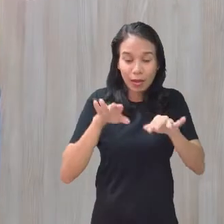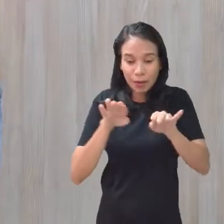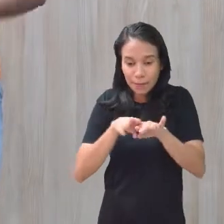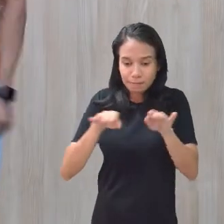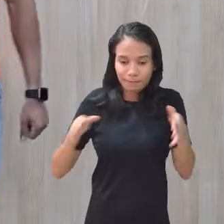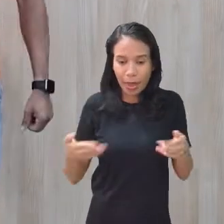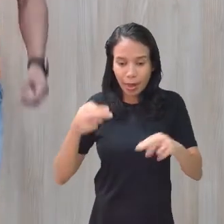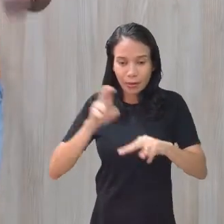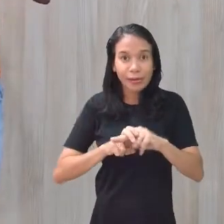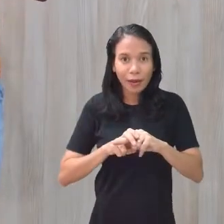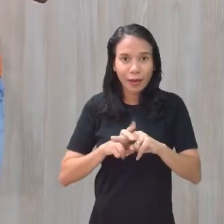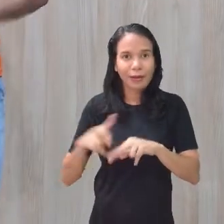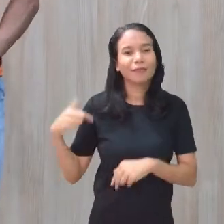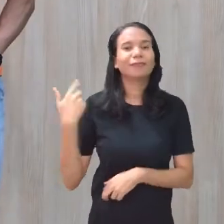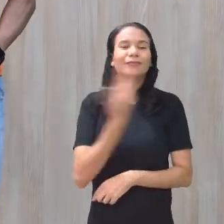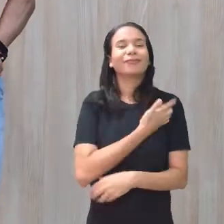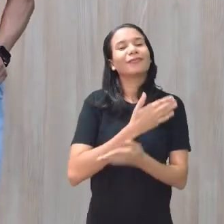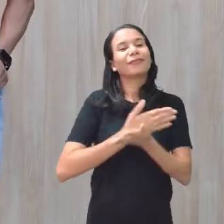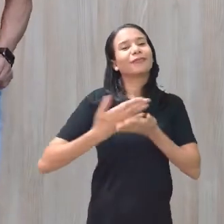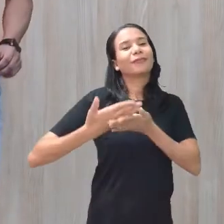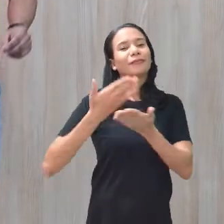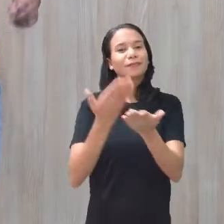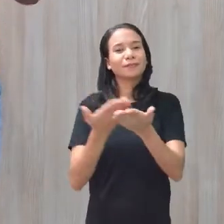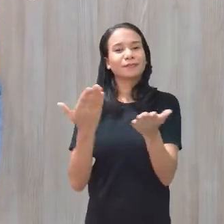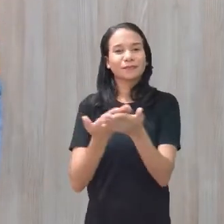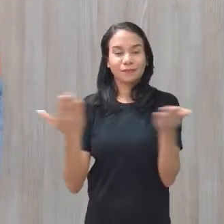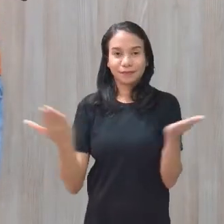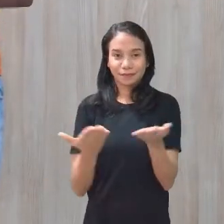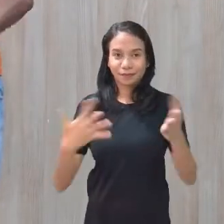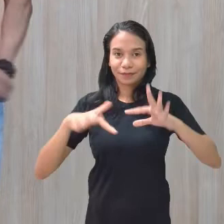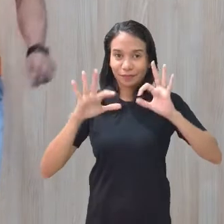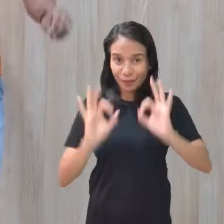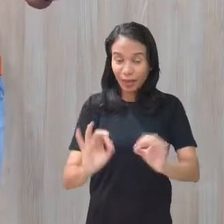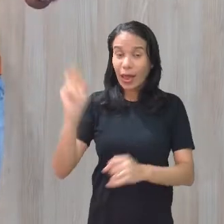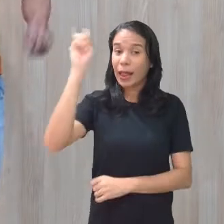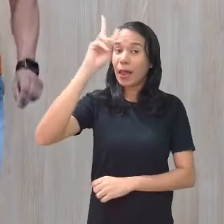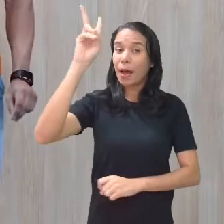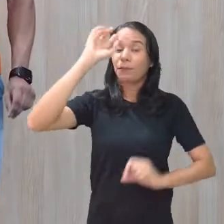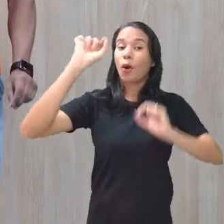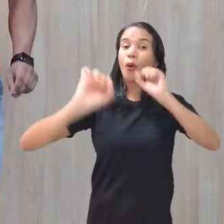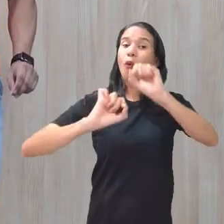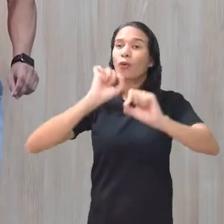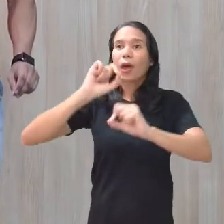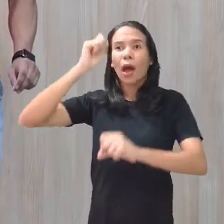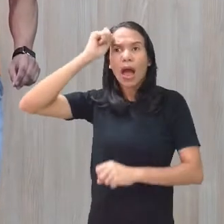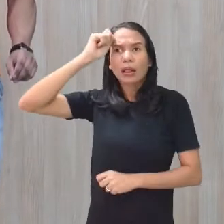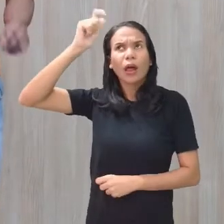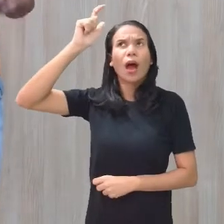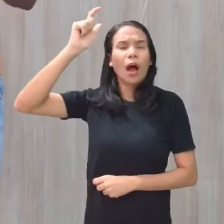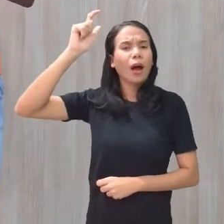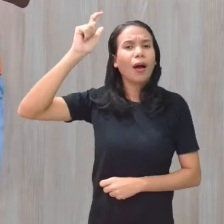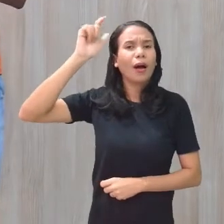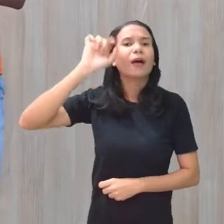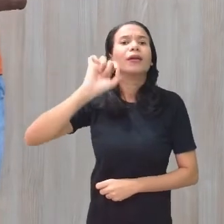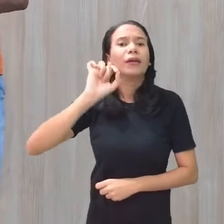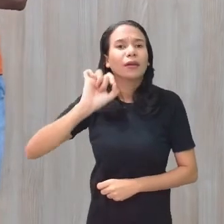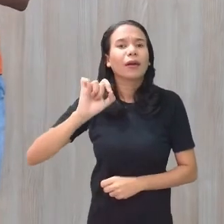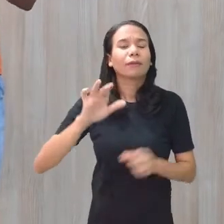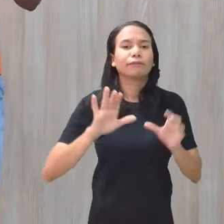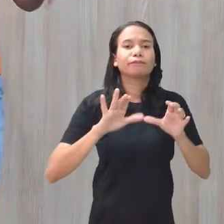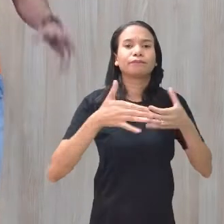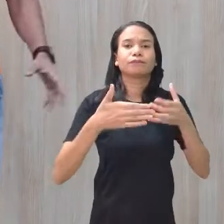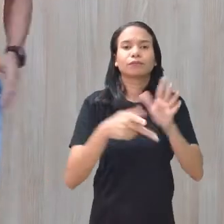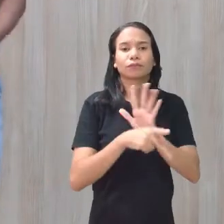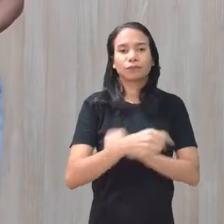aí e vamos começar a nossa aula de hoje, certo? Lembrando aí dessa ideia, tá? Dos